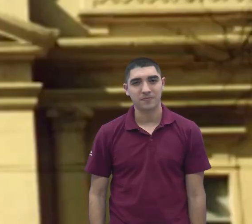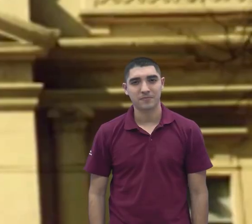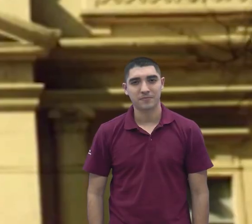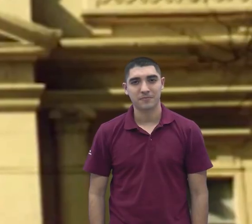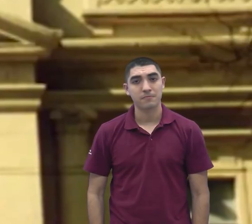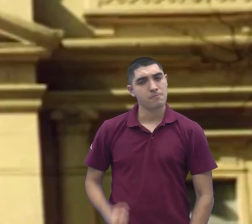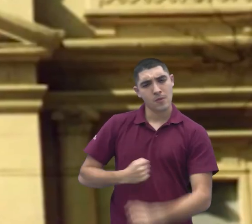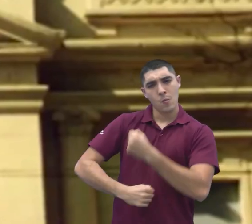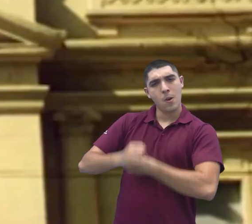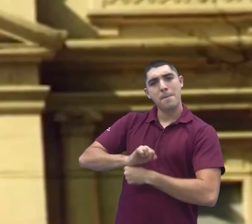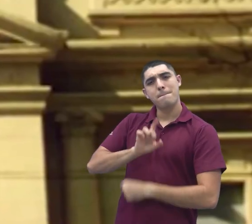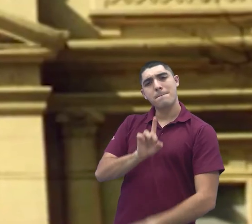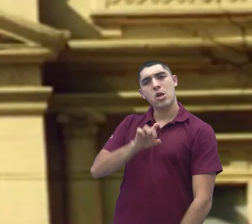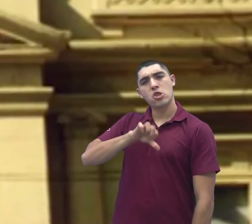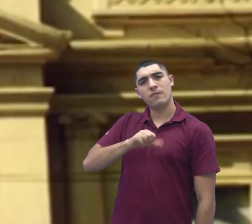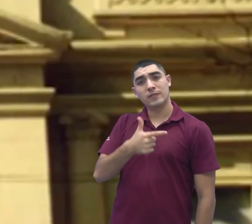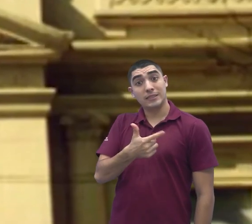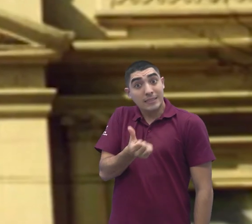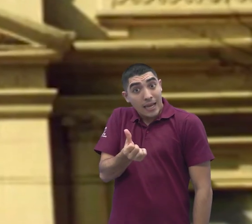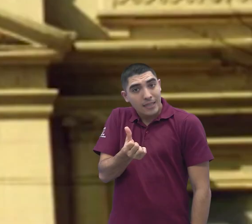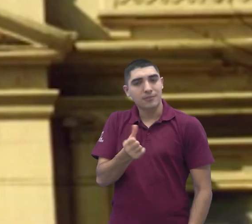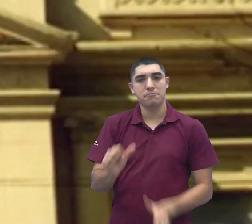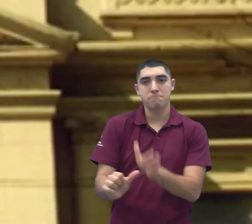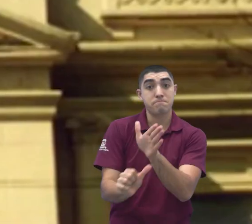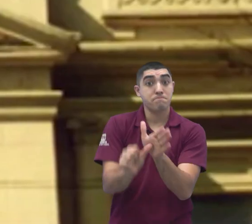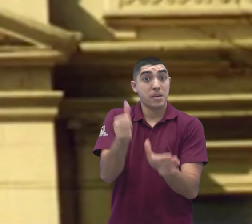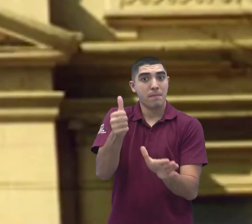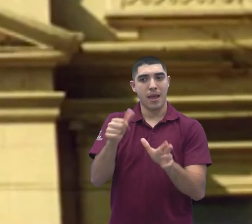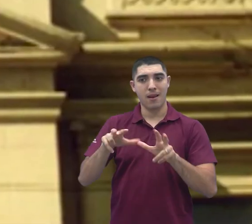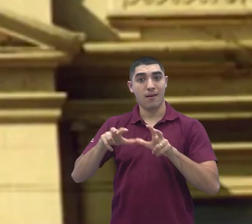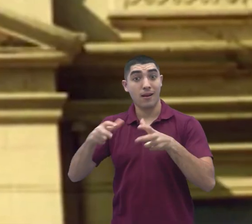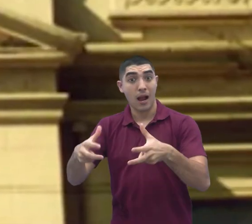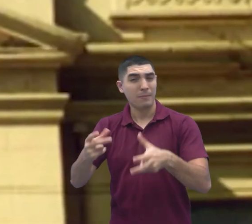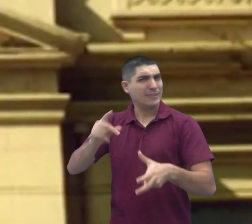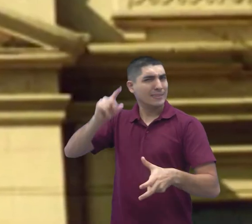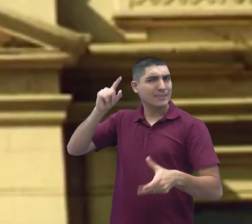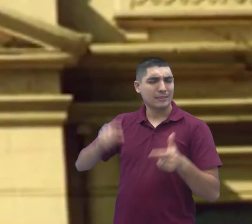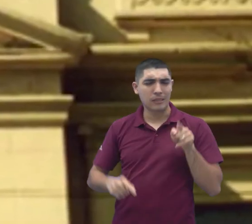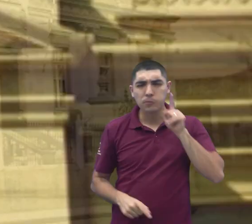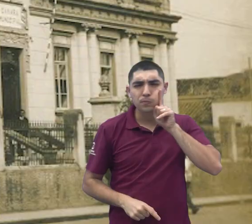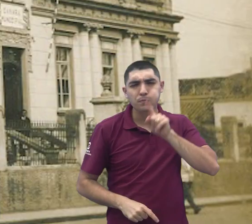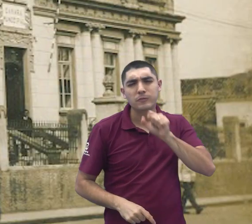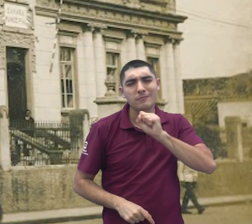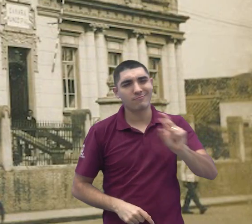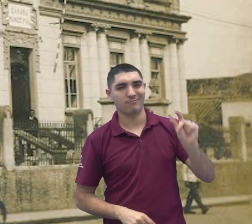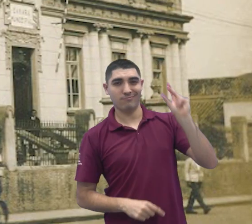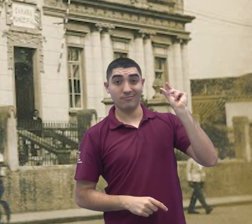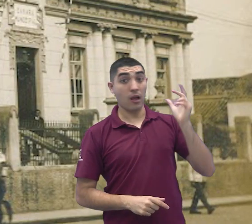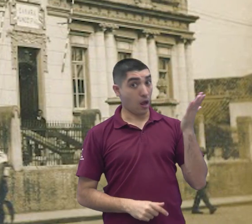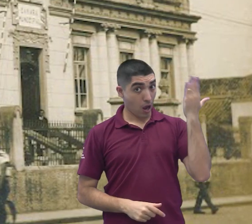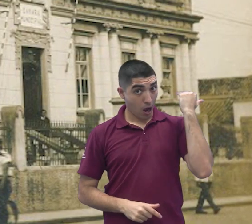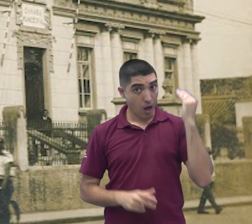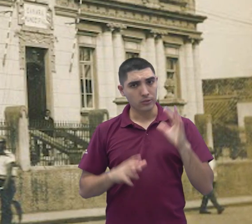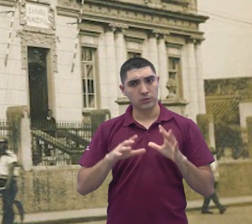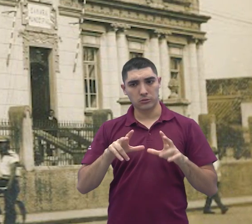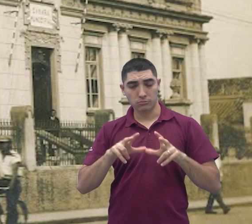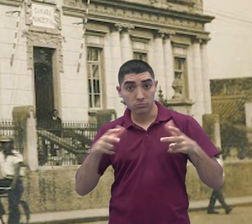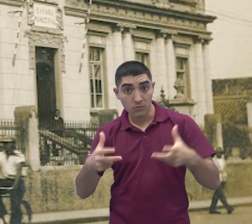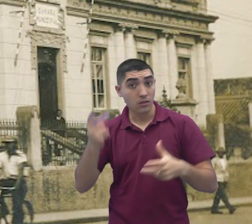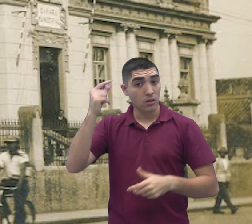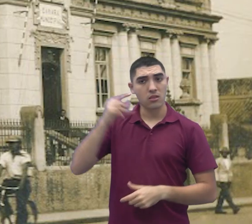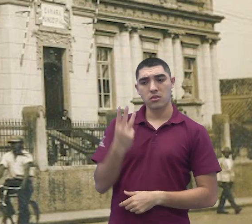anos. 1926, ano de inauguração da antiga sede do Legislativo. São José dos Campos tinha, na